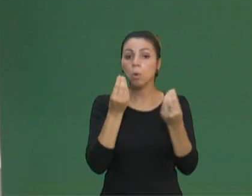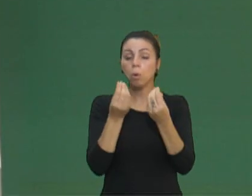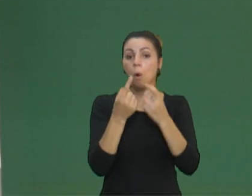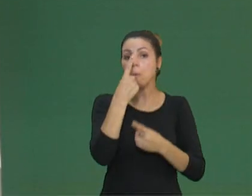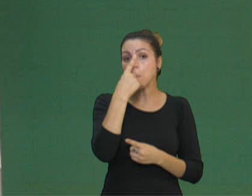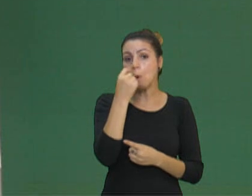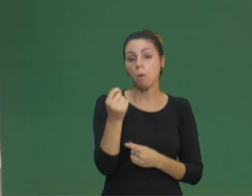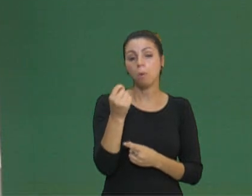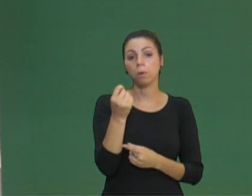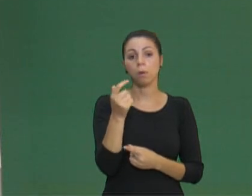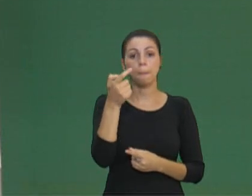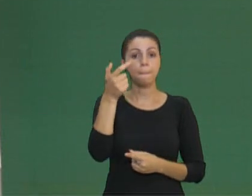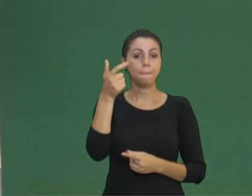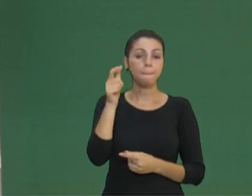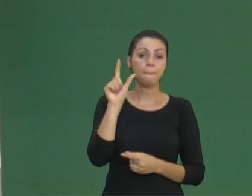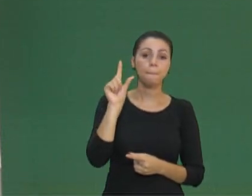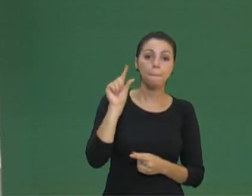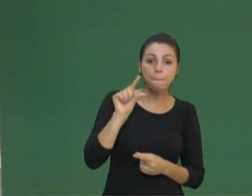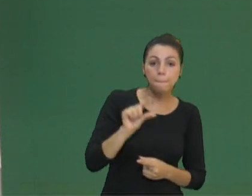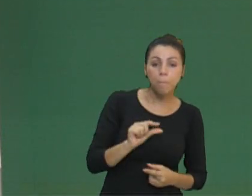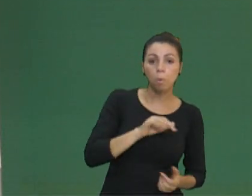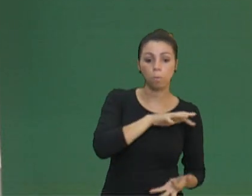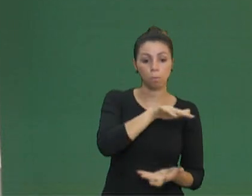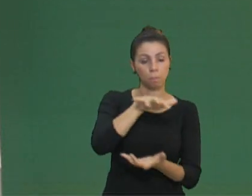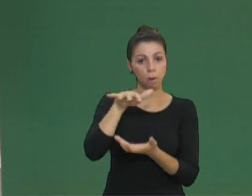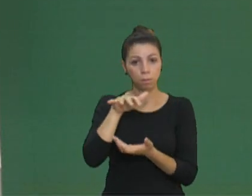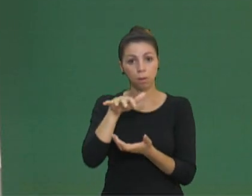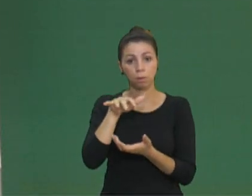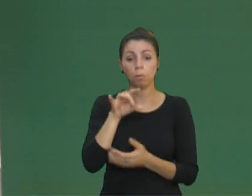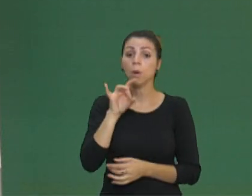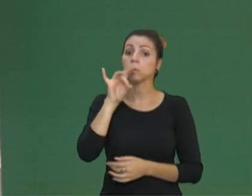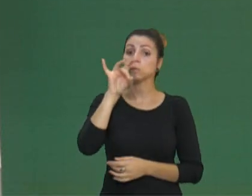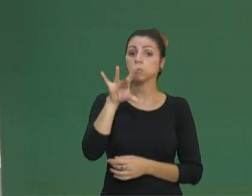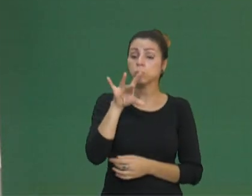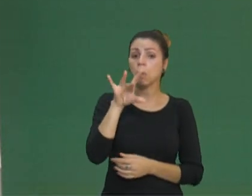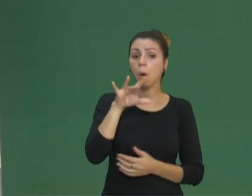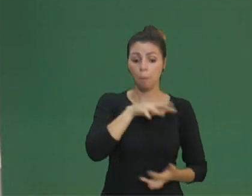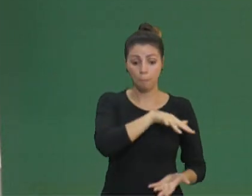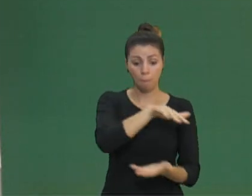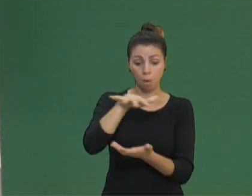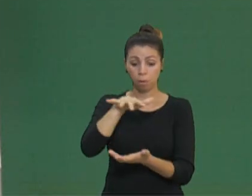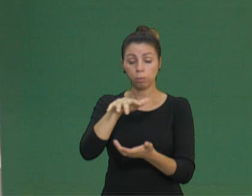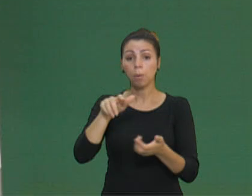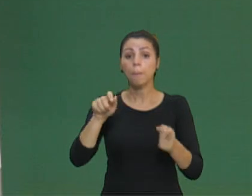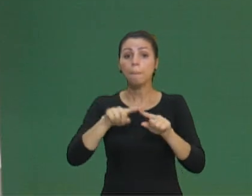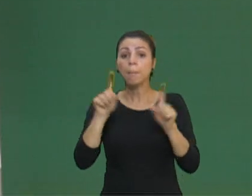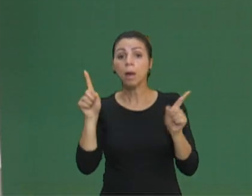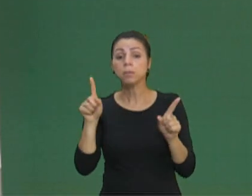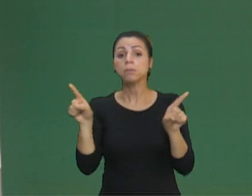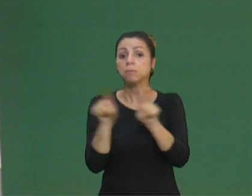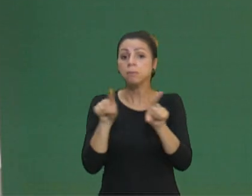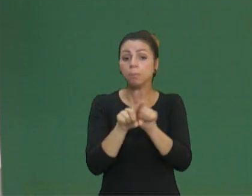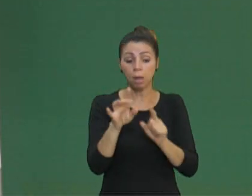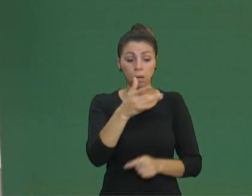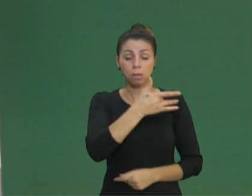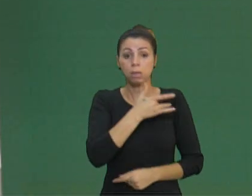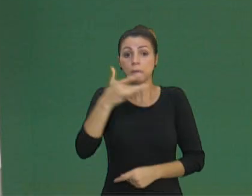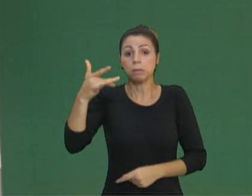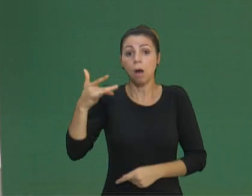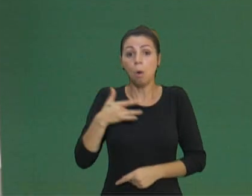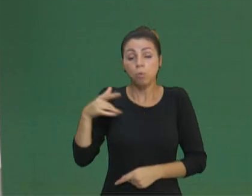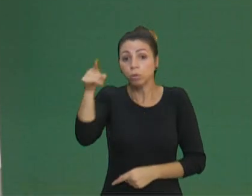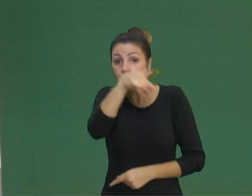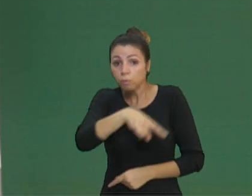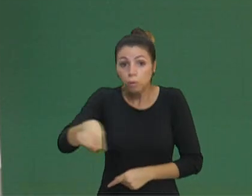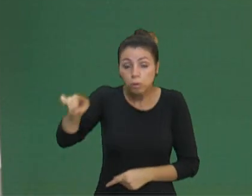se trata só do planeta. Trata-se também da saúde pública, da nossa saúde, né? Então, eu coloquei isso aqui